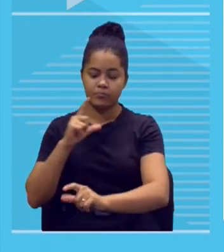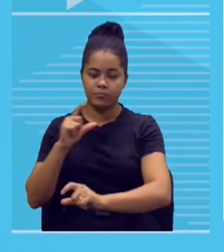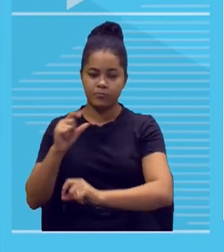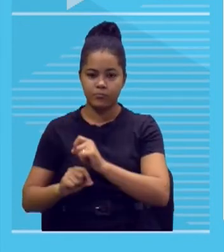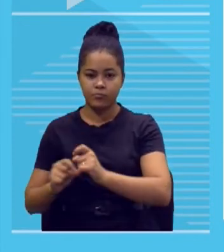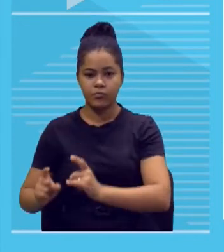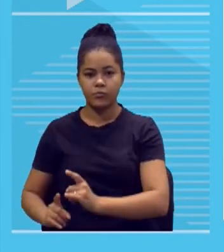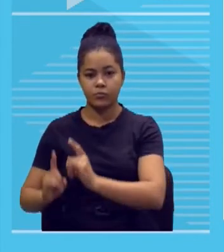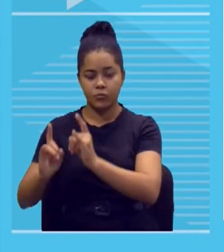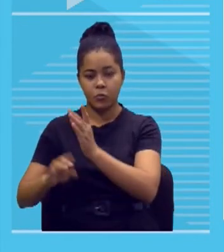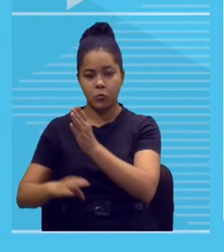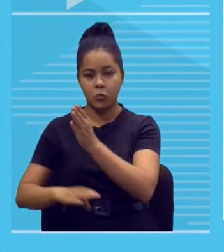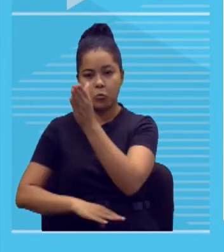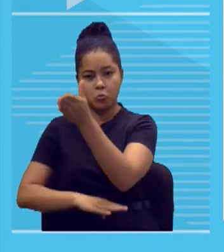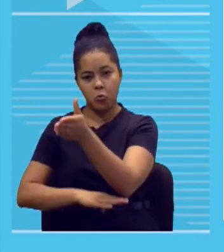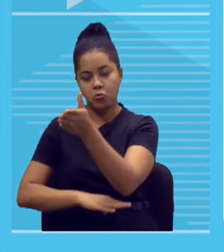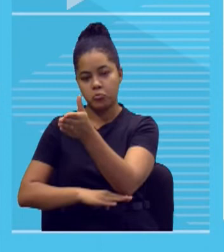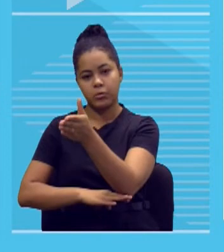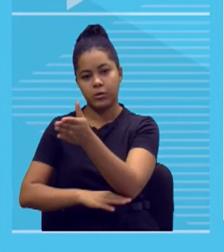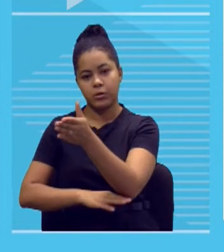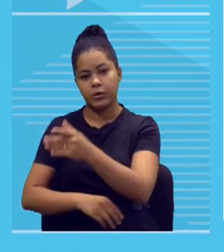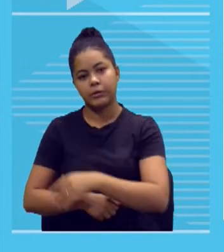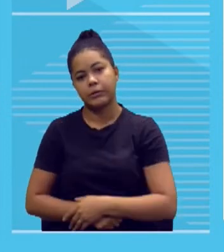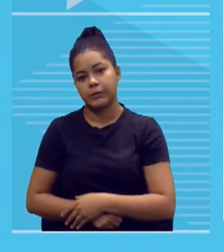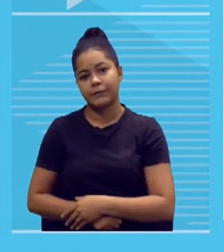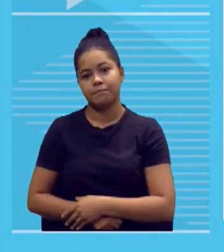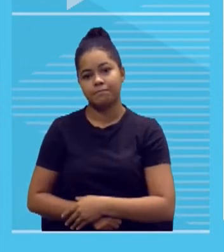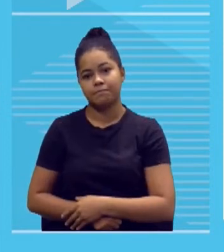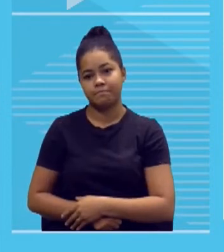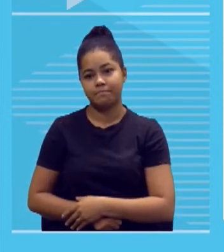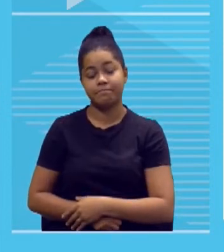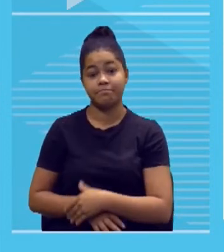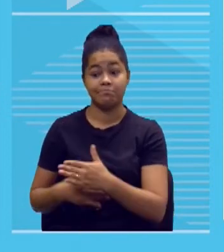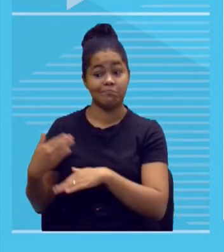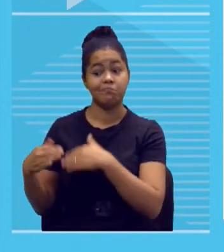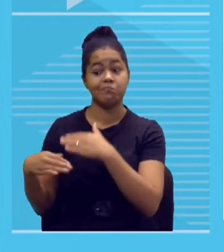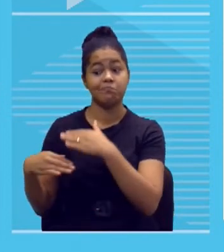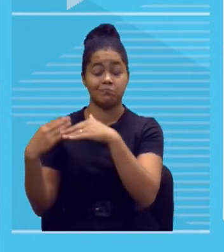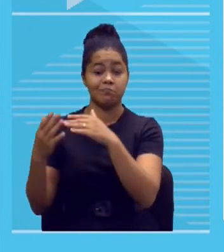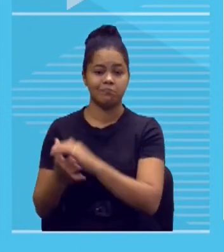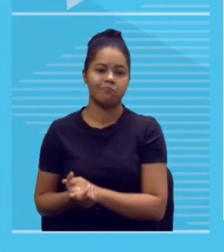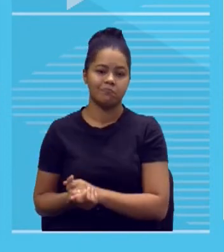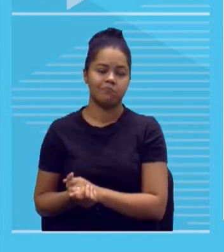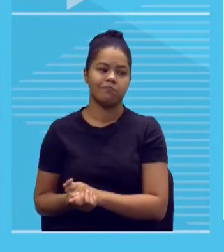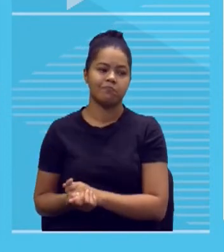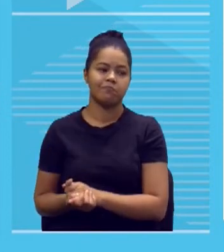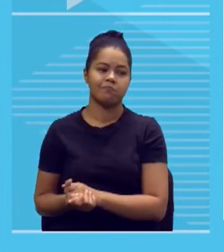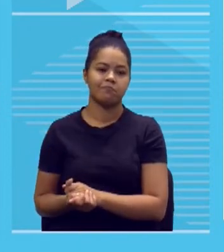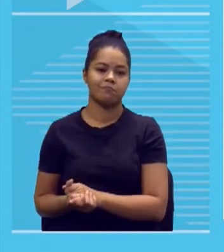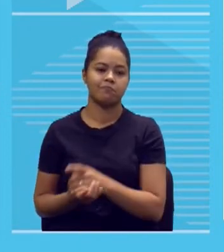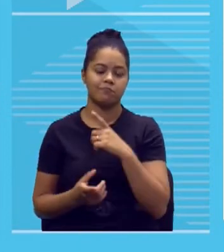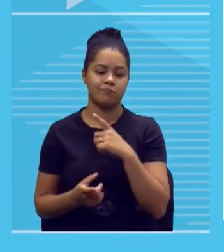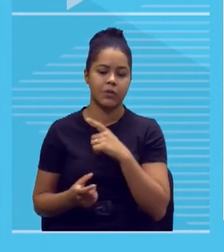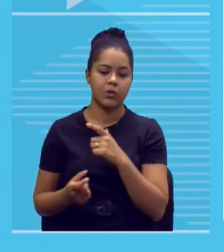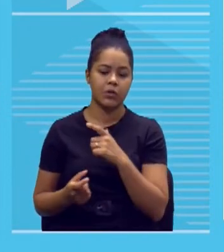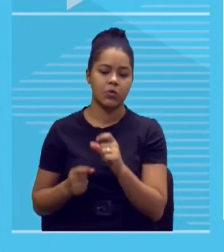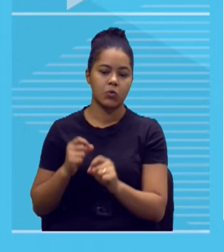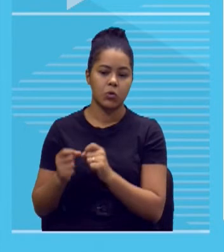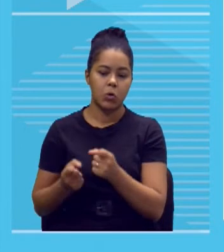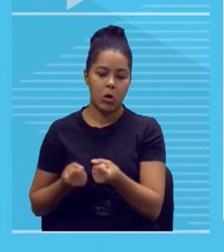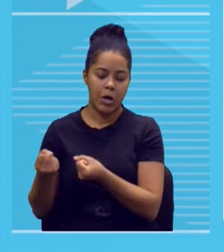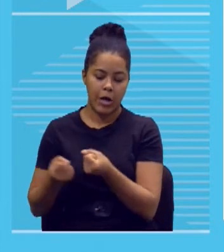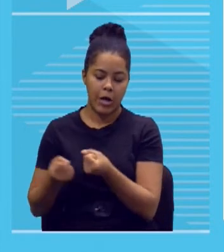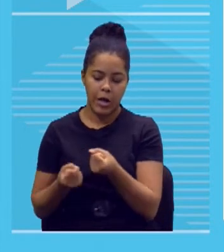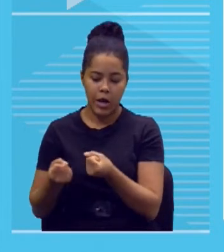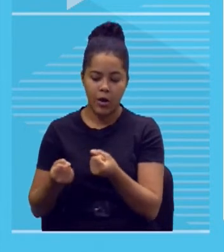hotel cara hoje tá Hoje tem hotel tem tem tem tem carros para